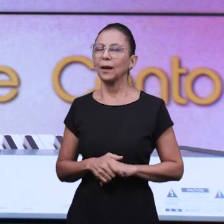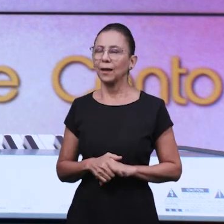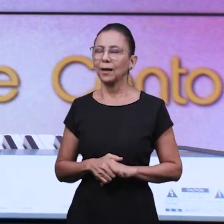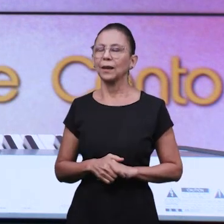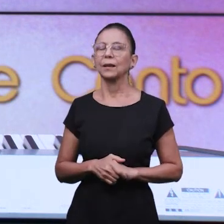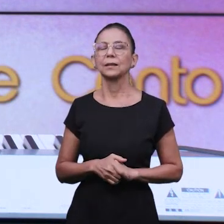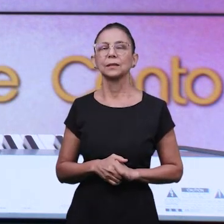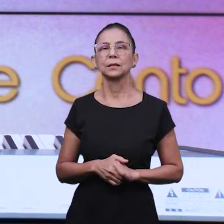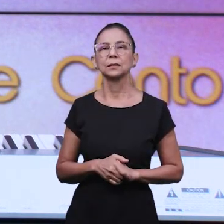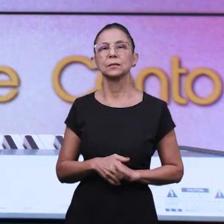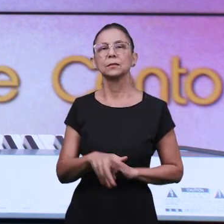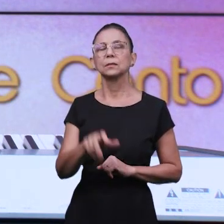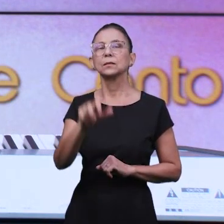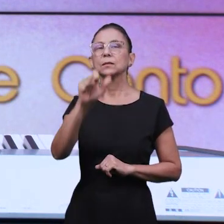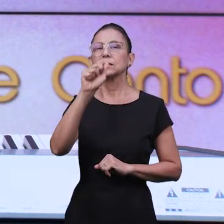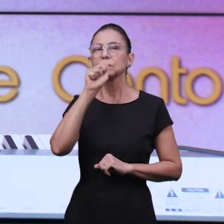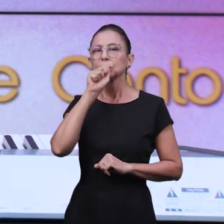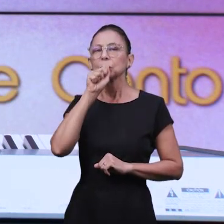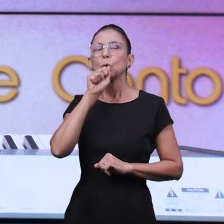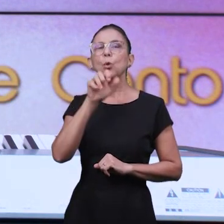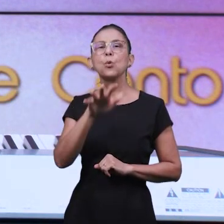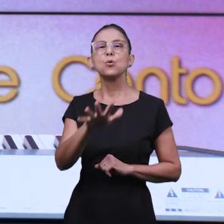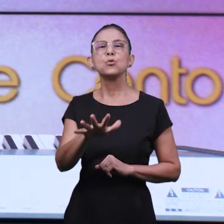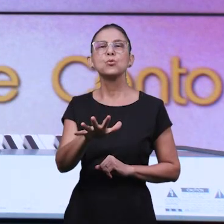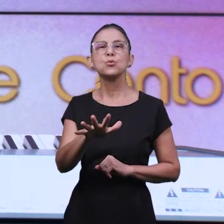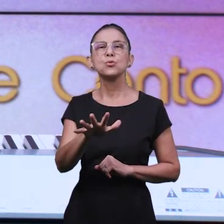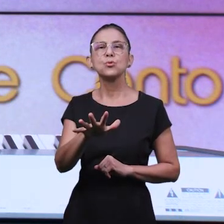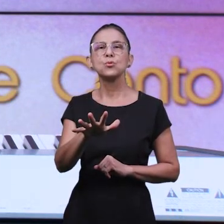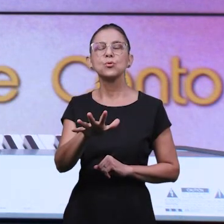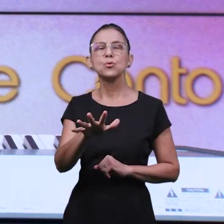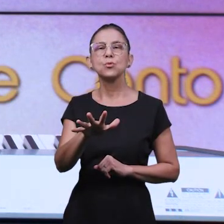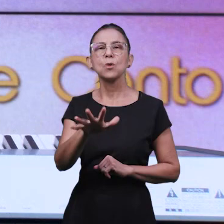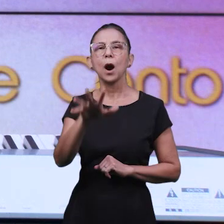estrutura. Inspira e solta.